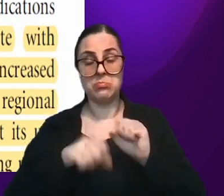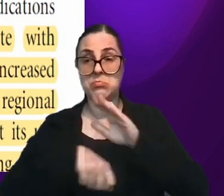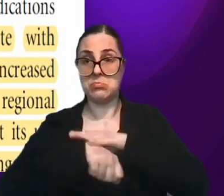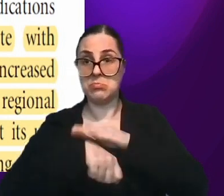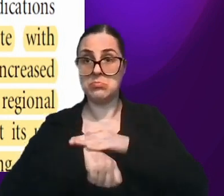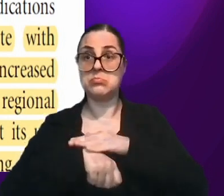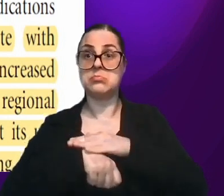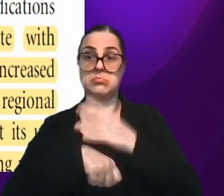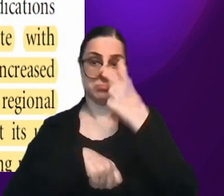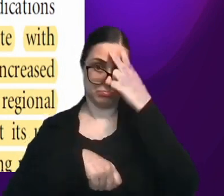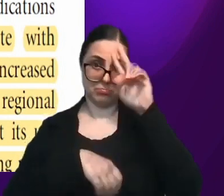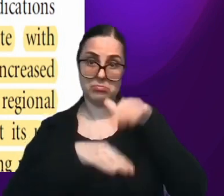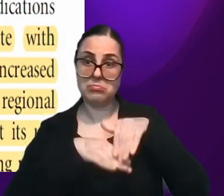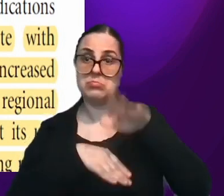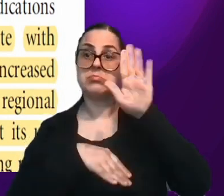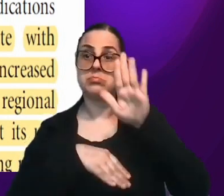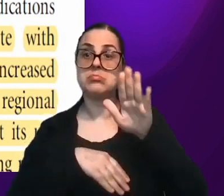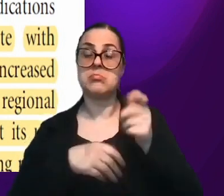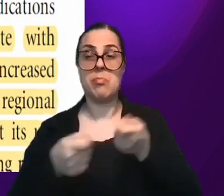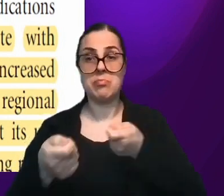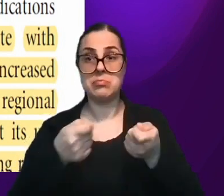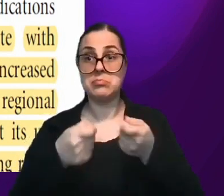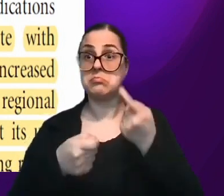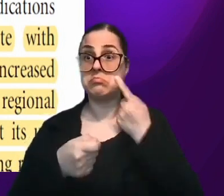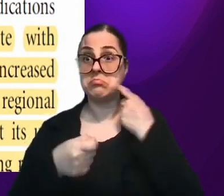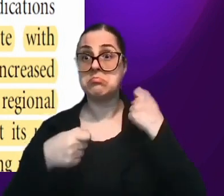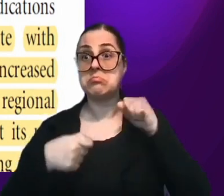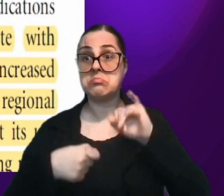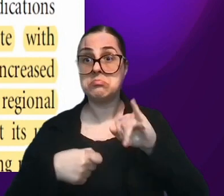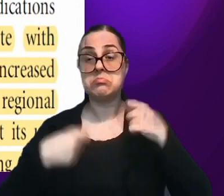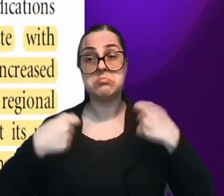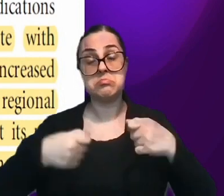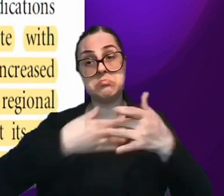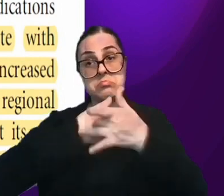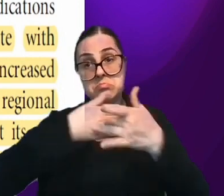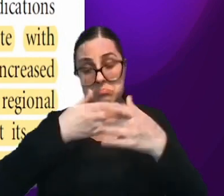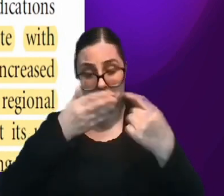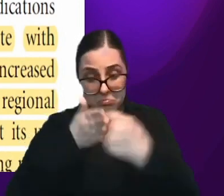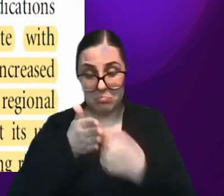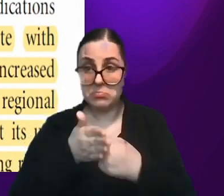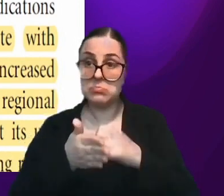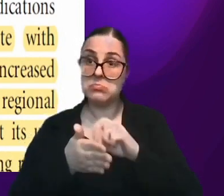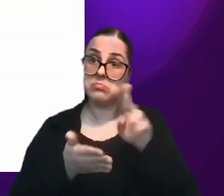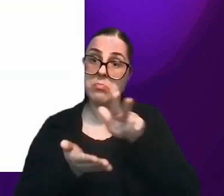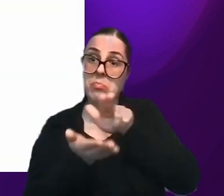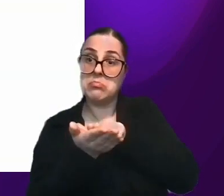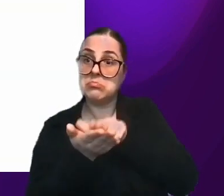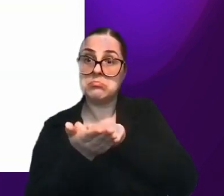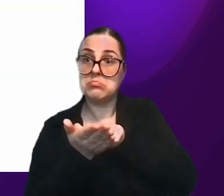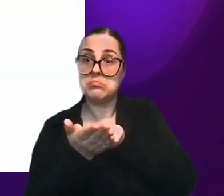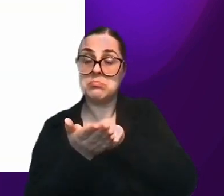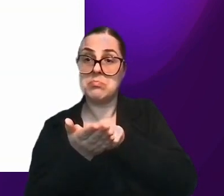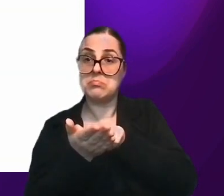mesmo modificado por necessidade de exames ou retirada do paciente do ambiente em que ele está localizado.